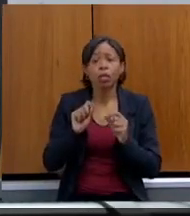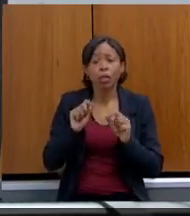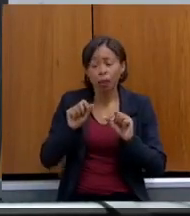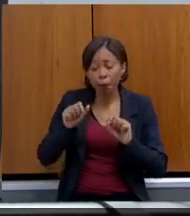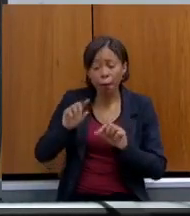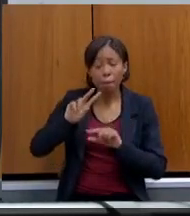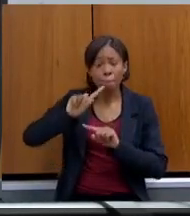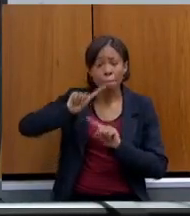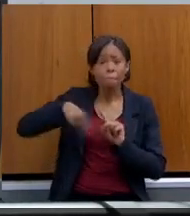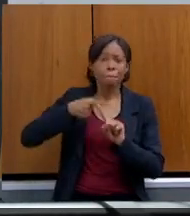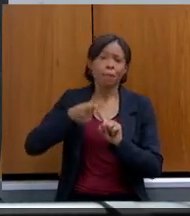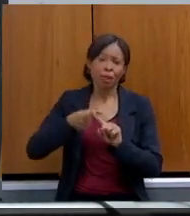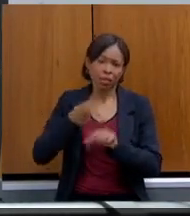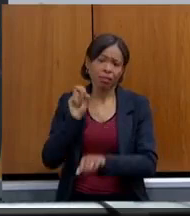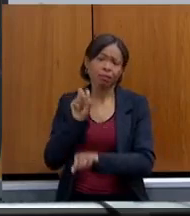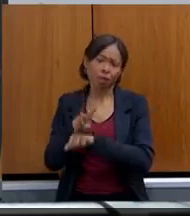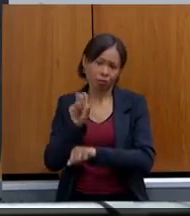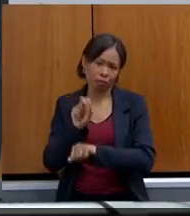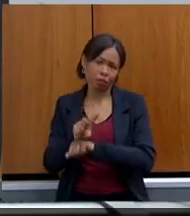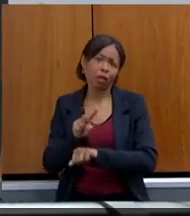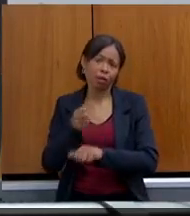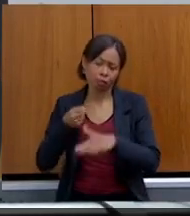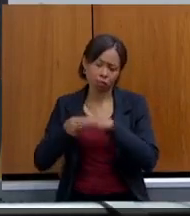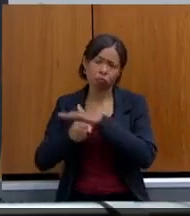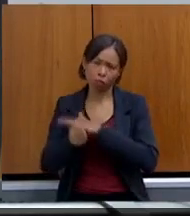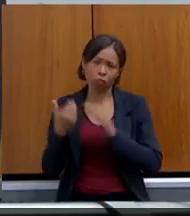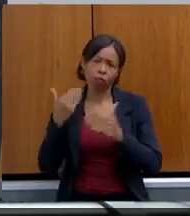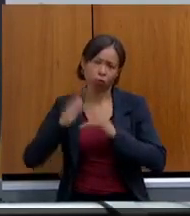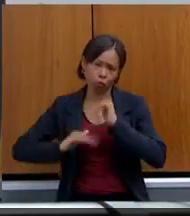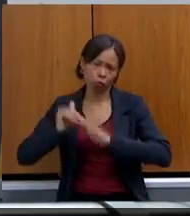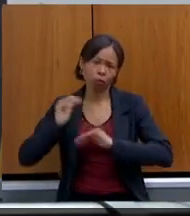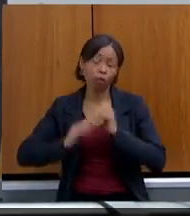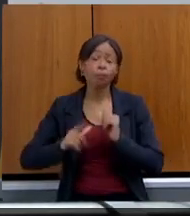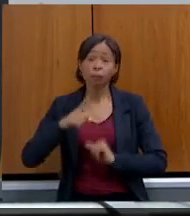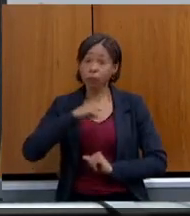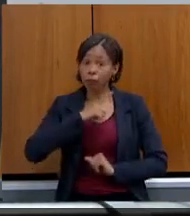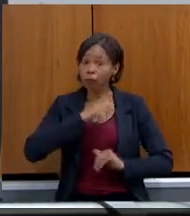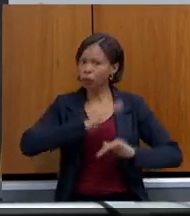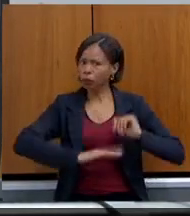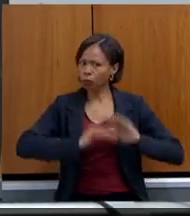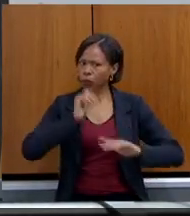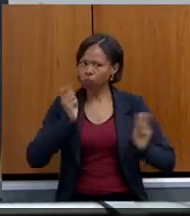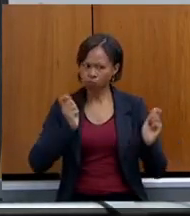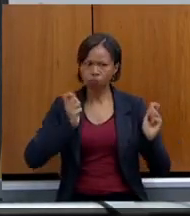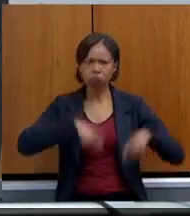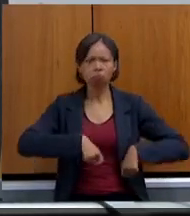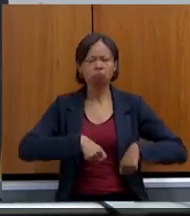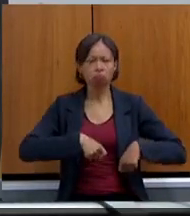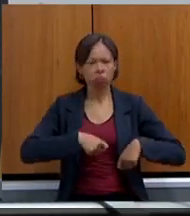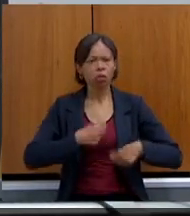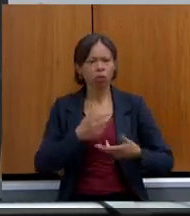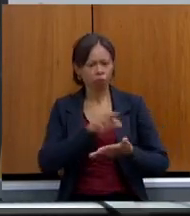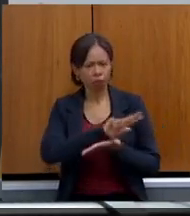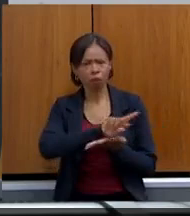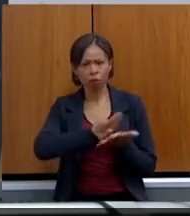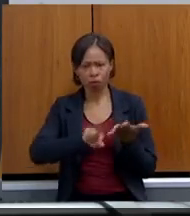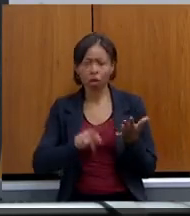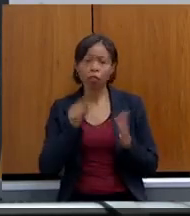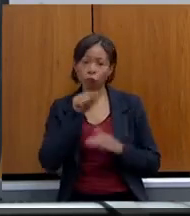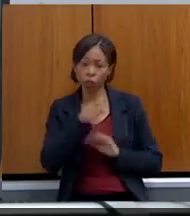hoje nós temos profissionais altamente competentes na no início da fala da senhora foi